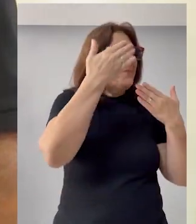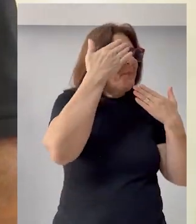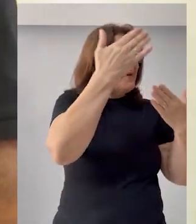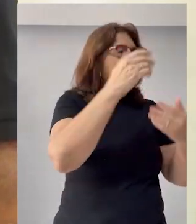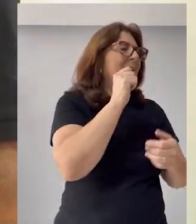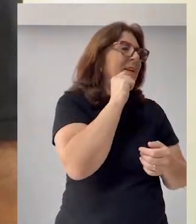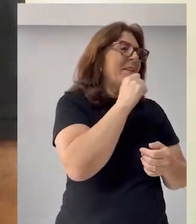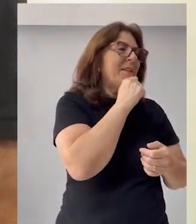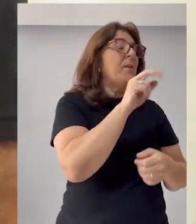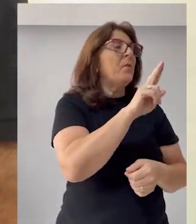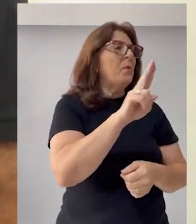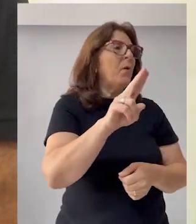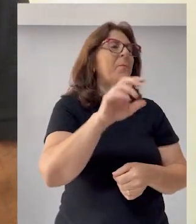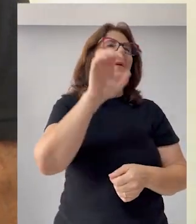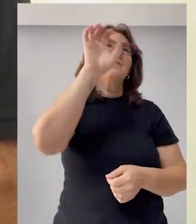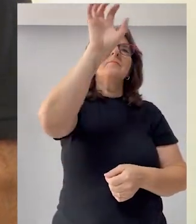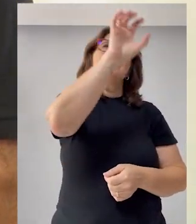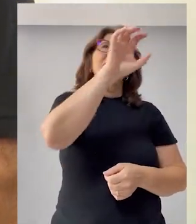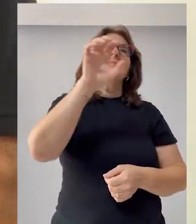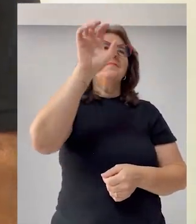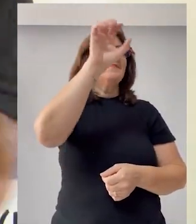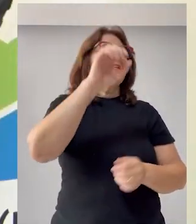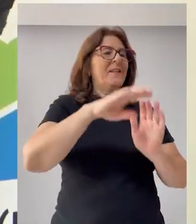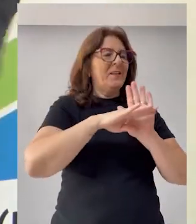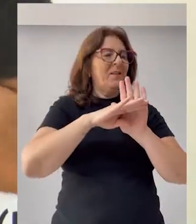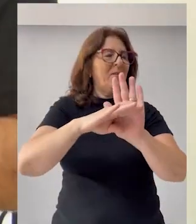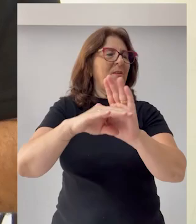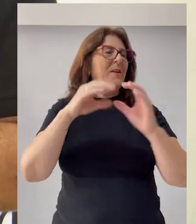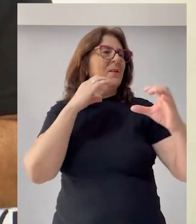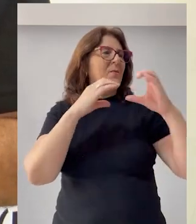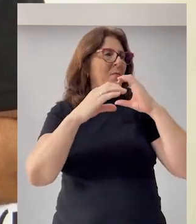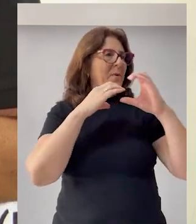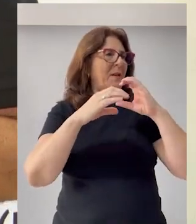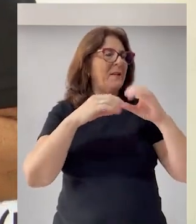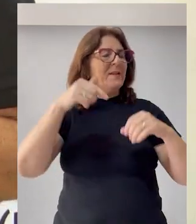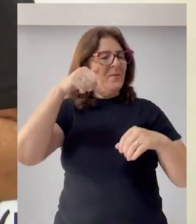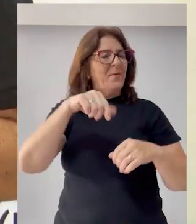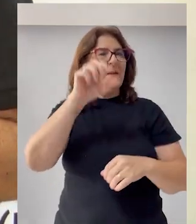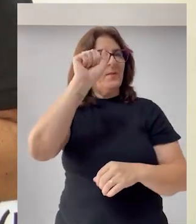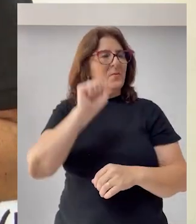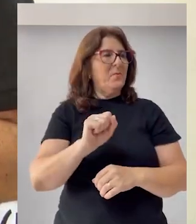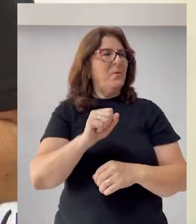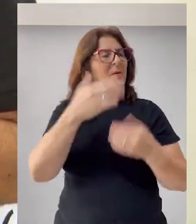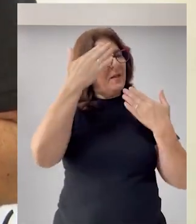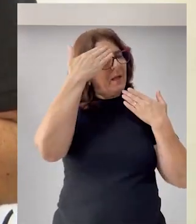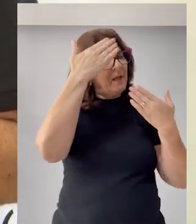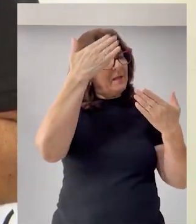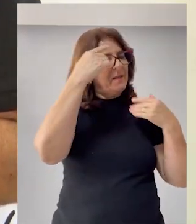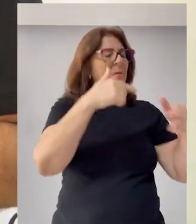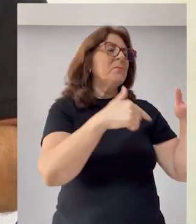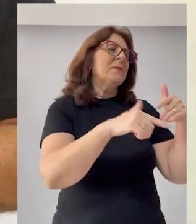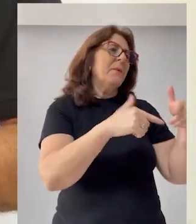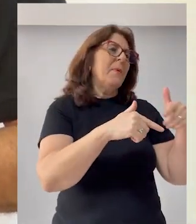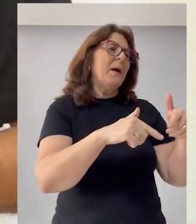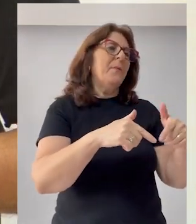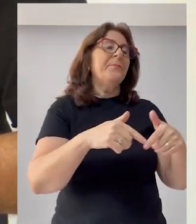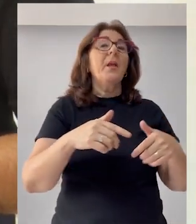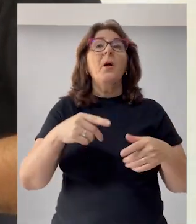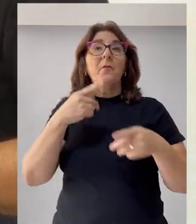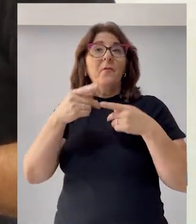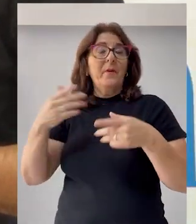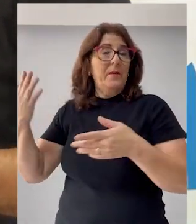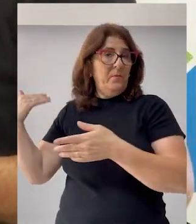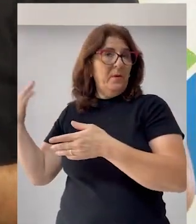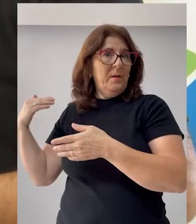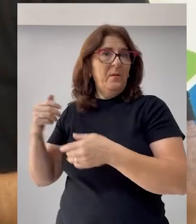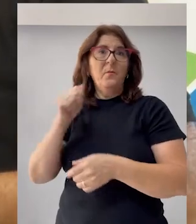Antônio. Então, em nome do Regional, da Assessoria de Comunicação do Regional, nós temos muito a agradecer esse trabalho. Como eu falei no começo,